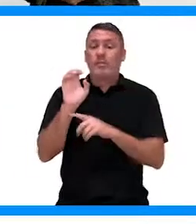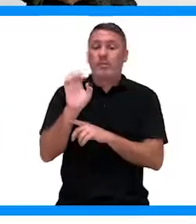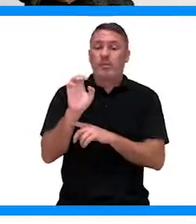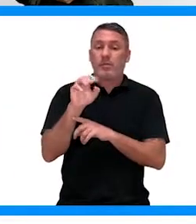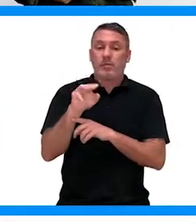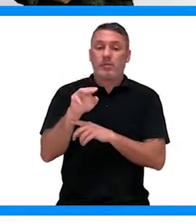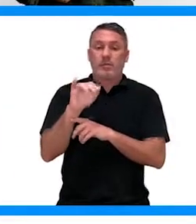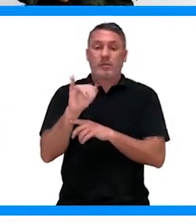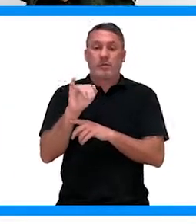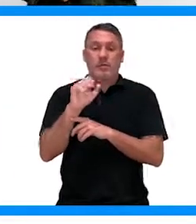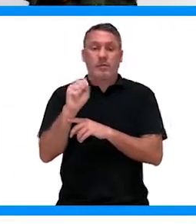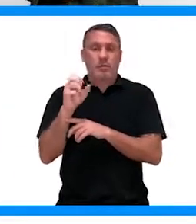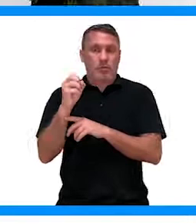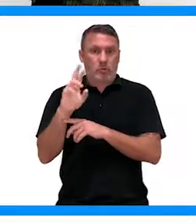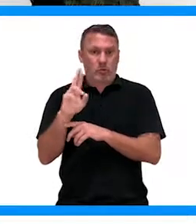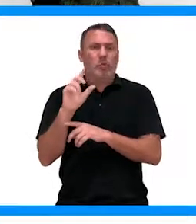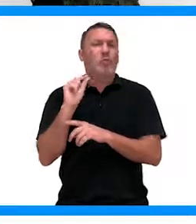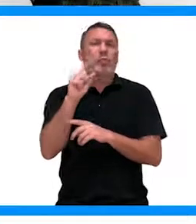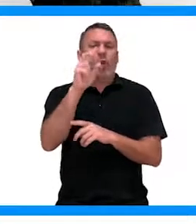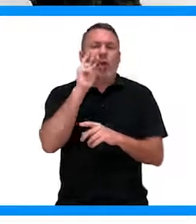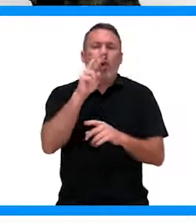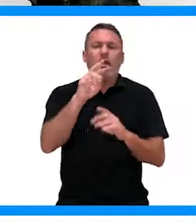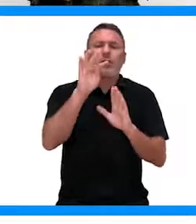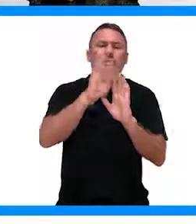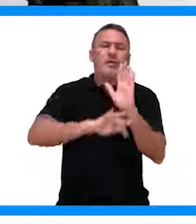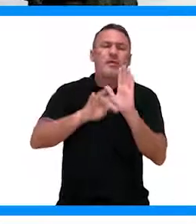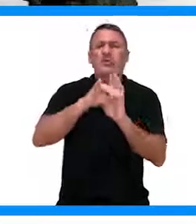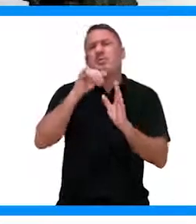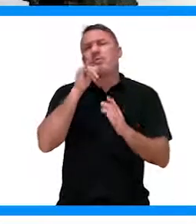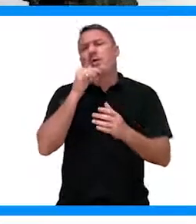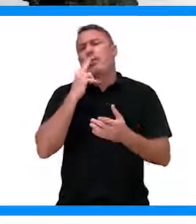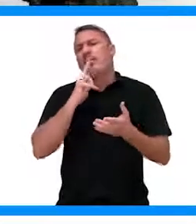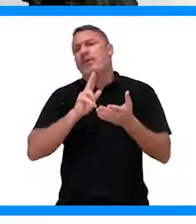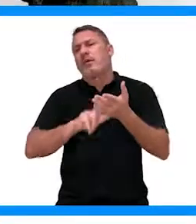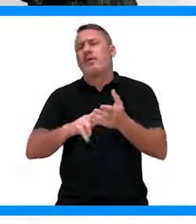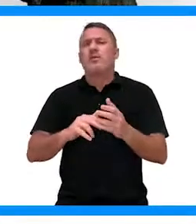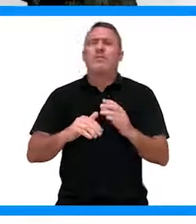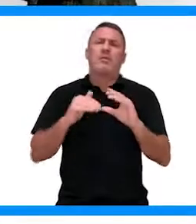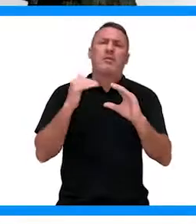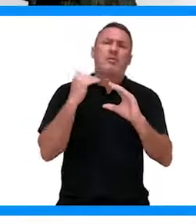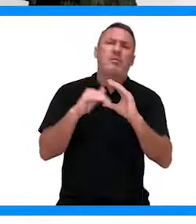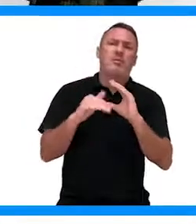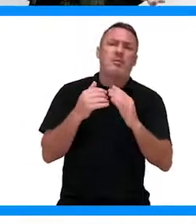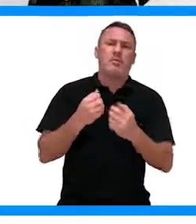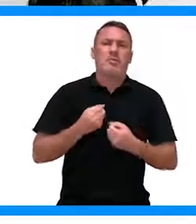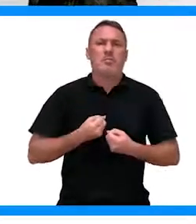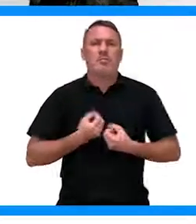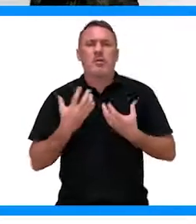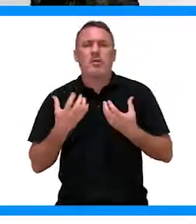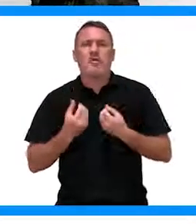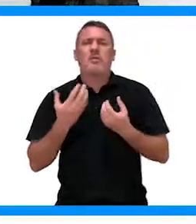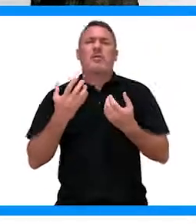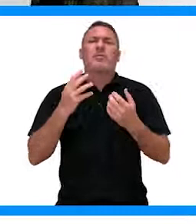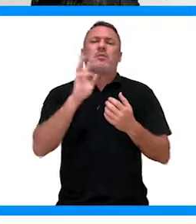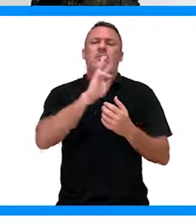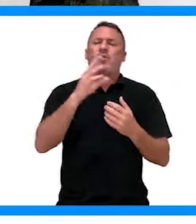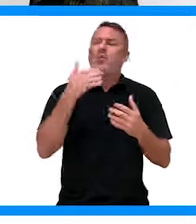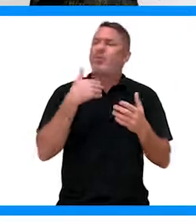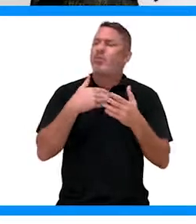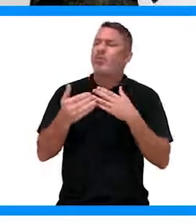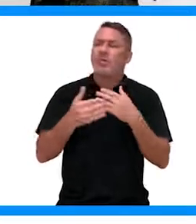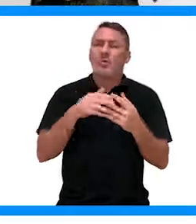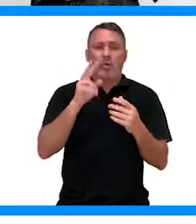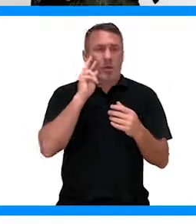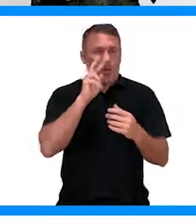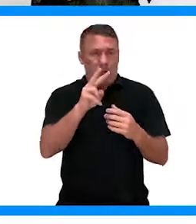ver o emissor. Quando a gente olha um texto, seja ele uma poesia, uma carta, um e-mail, um blog, qualquer